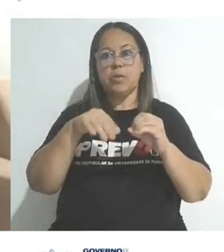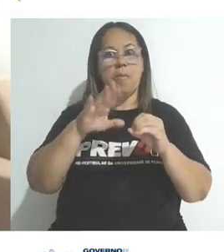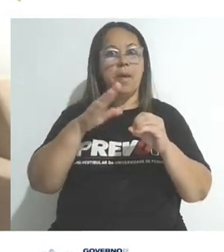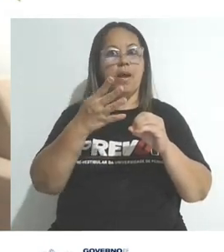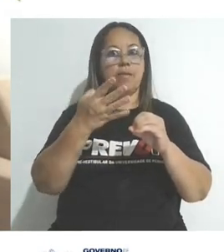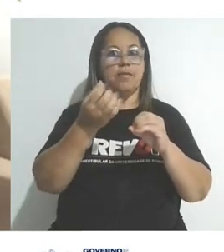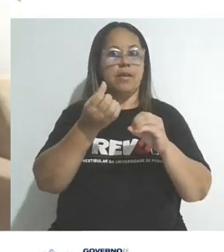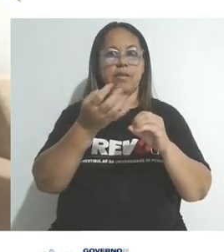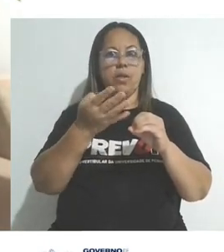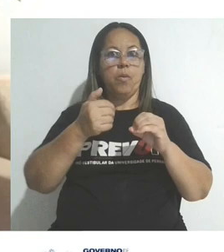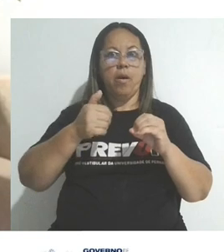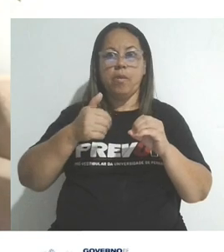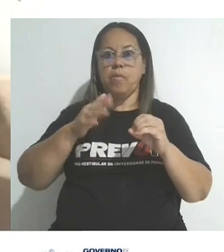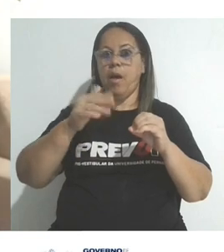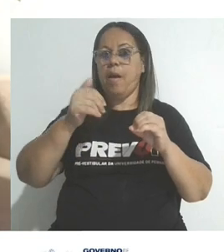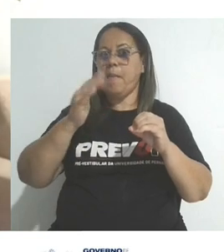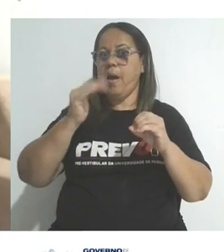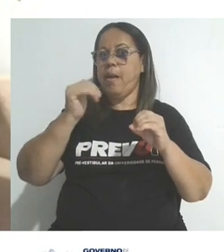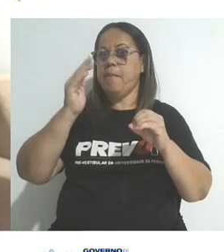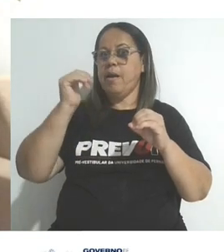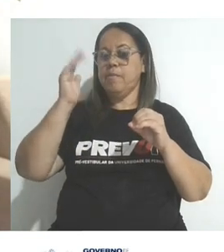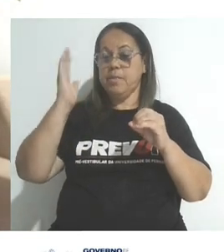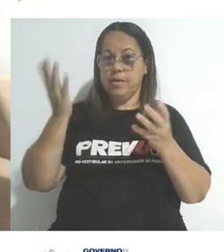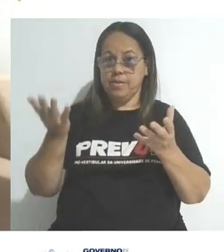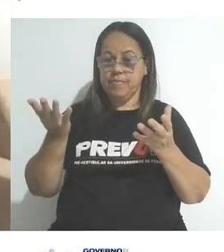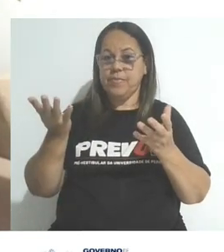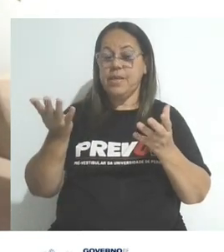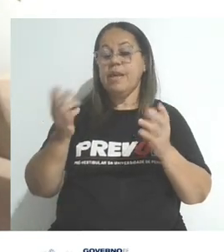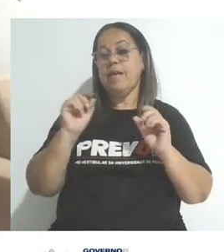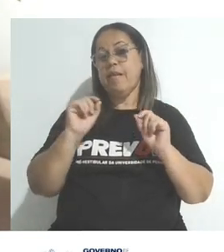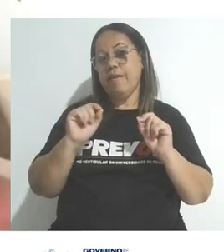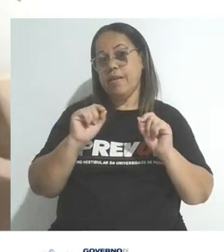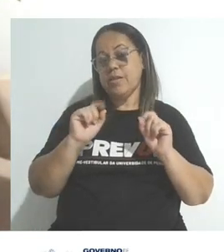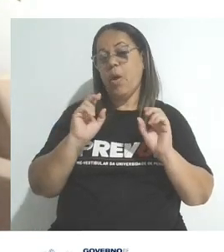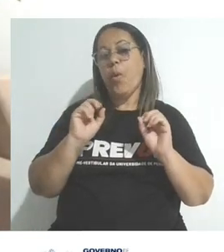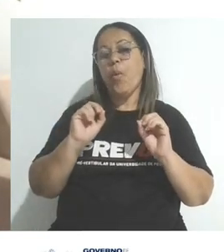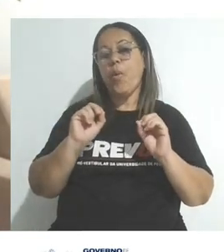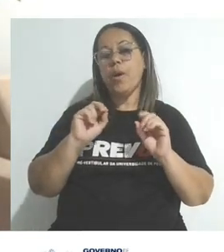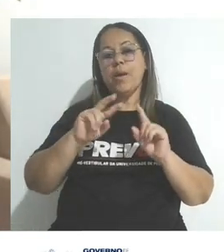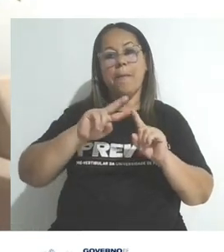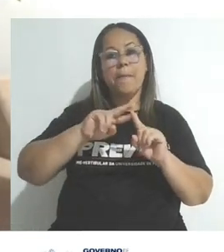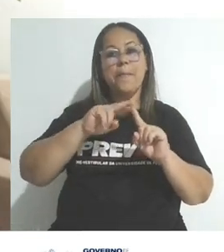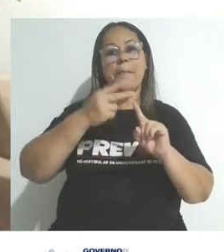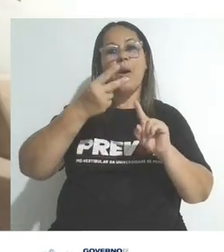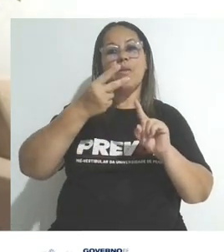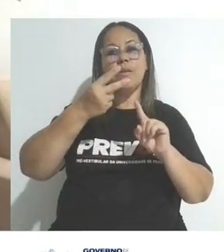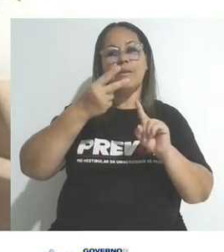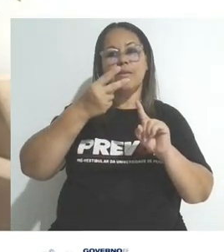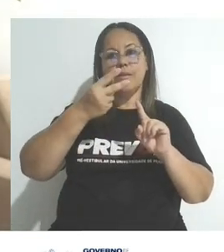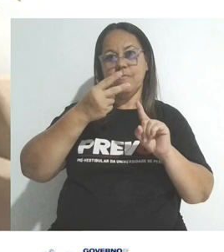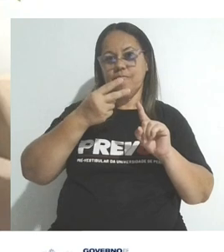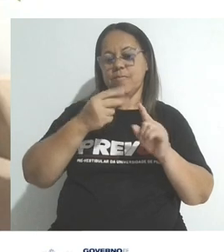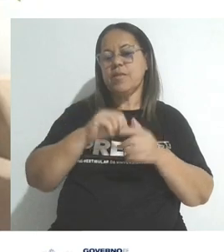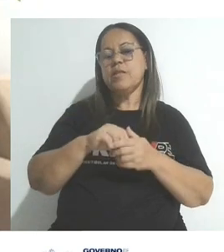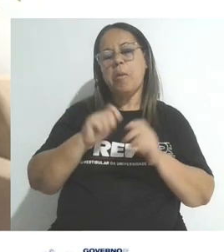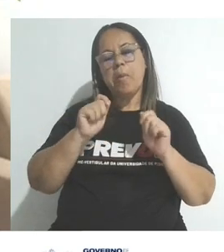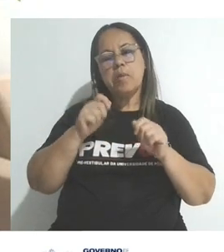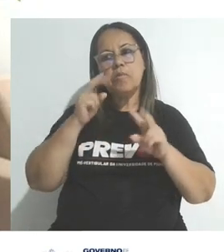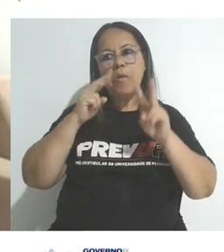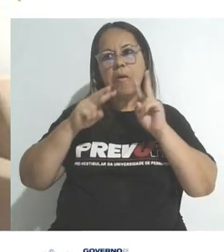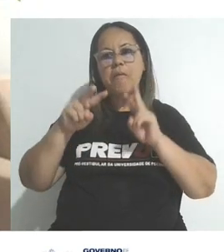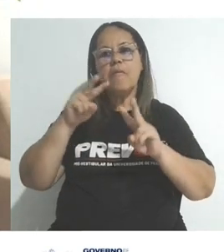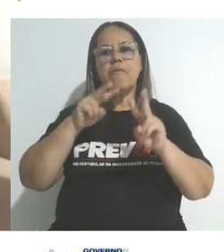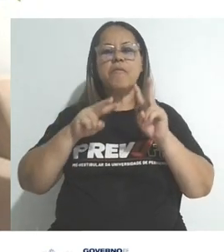assim sucessivamente. E essa relação tem a ver com potencialização, e aí a gente vê essa perspectiva